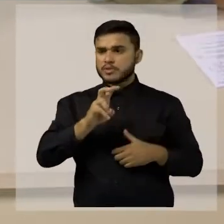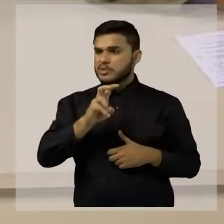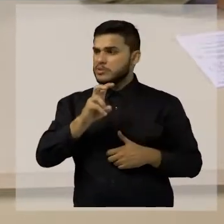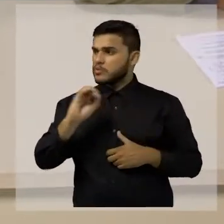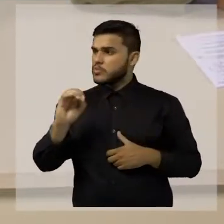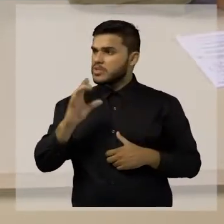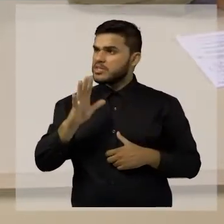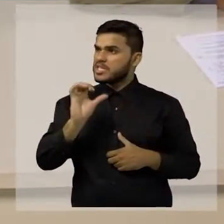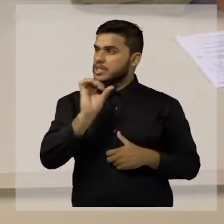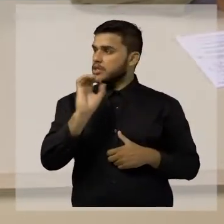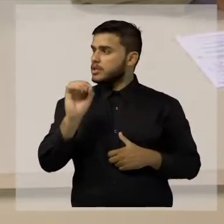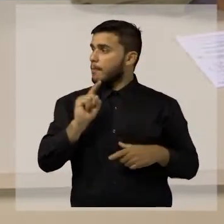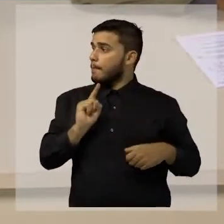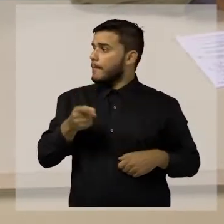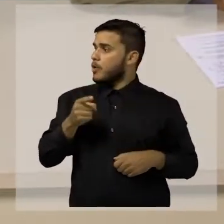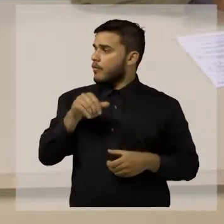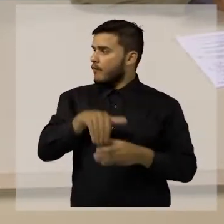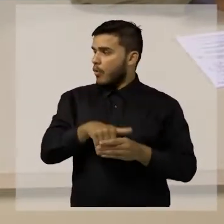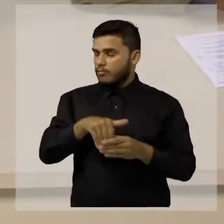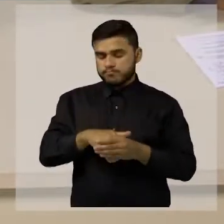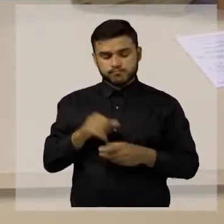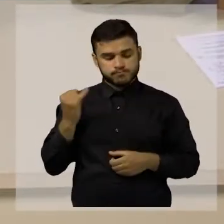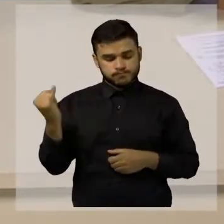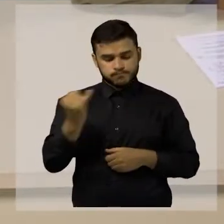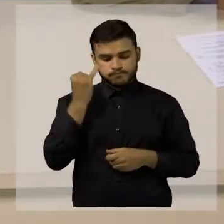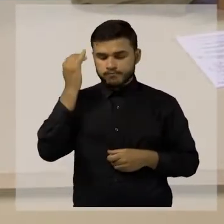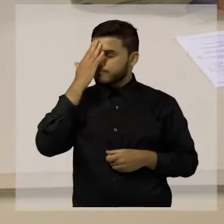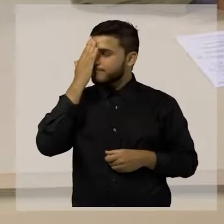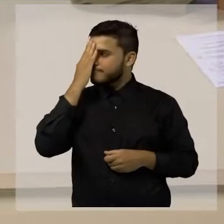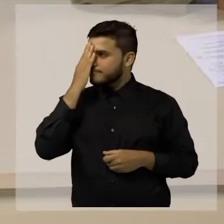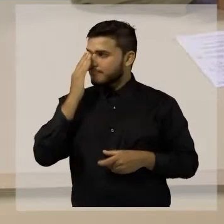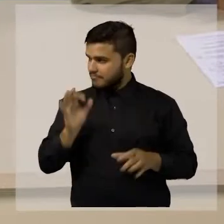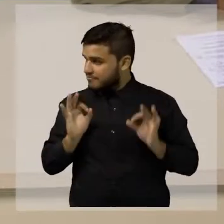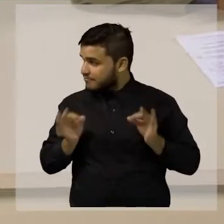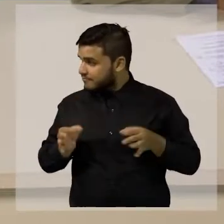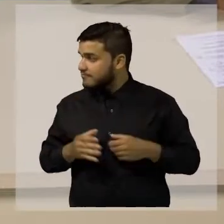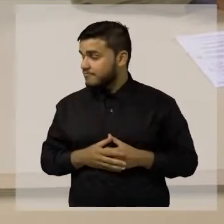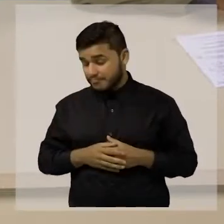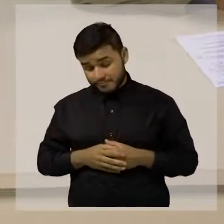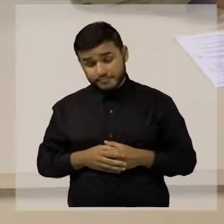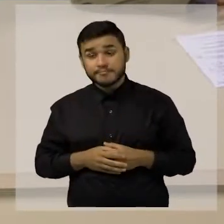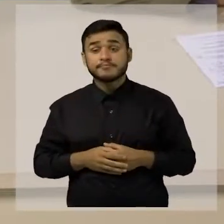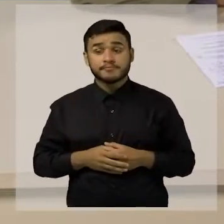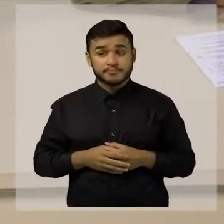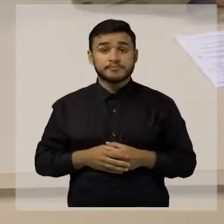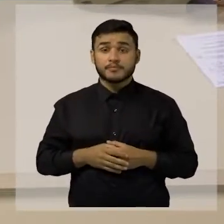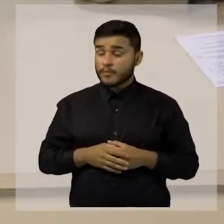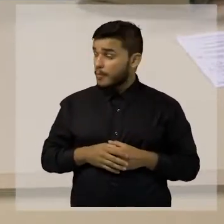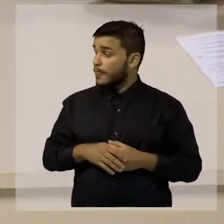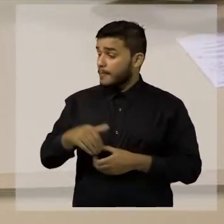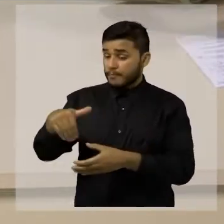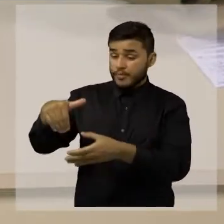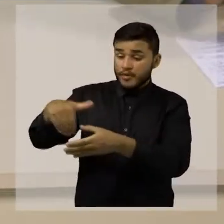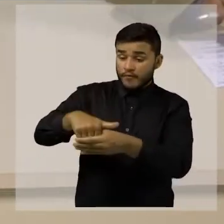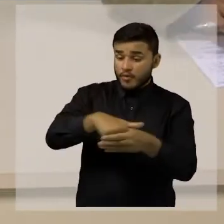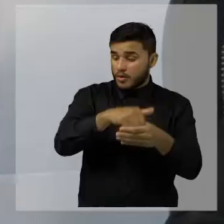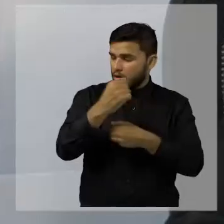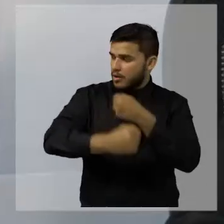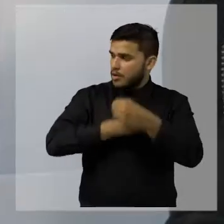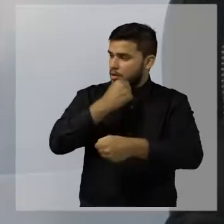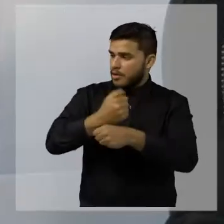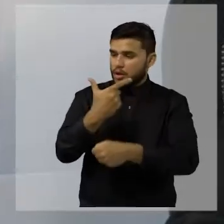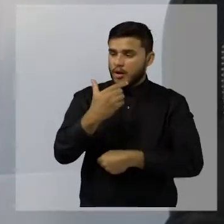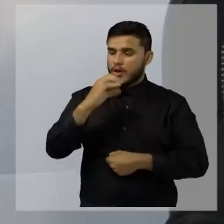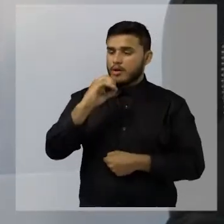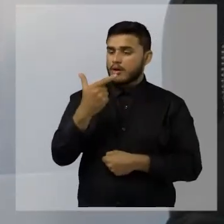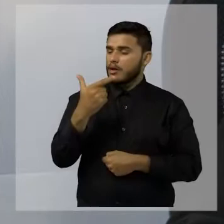muito importante. Então, aonde é que eu quero chegar? A eleição de Fortaleza, só tenho a certeza, que é a provável ida